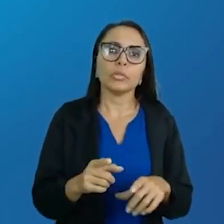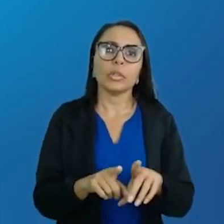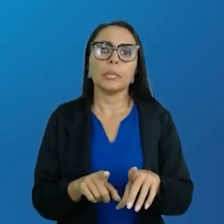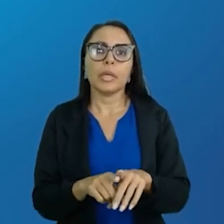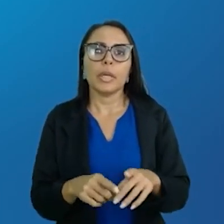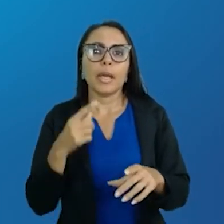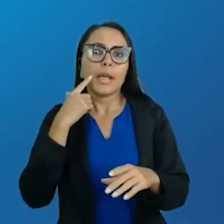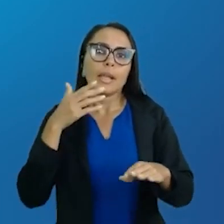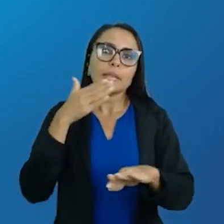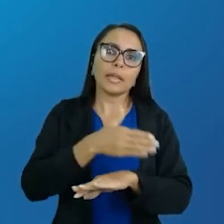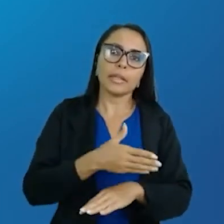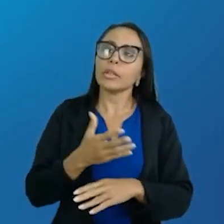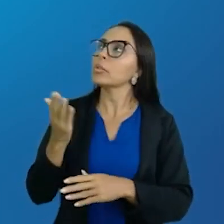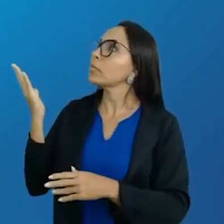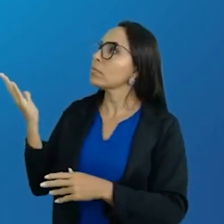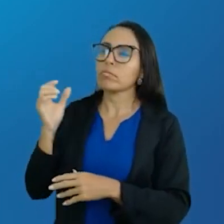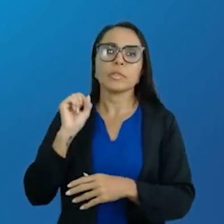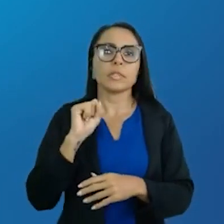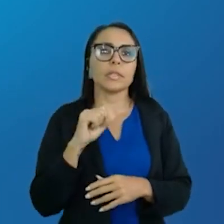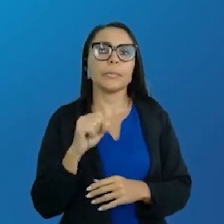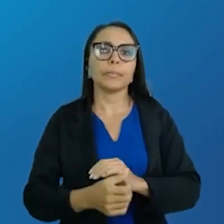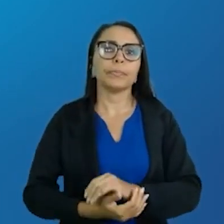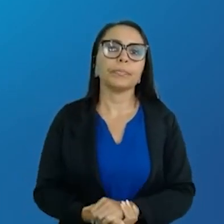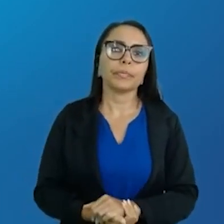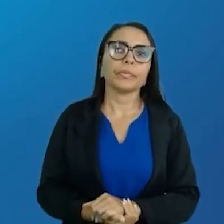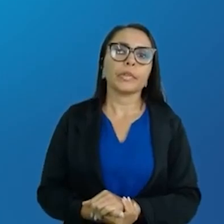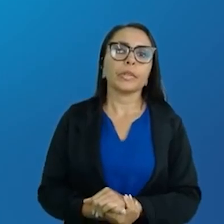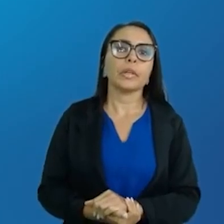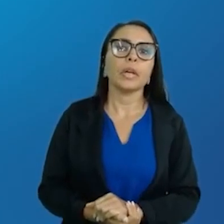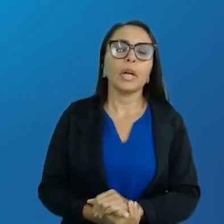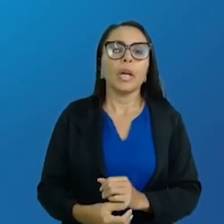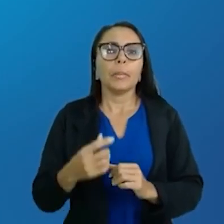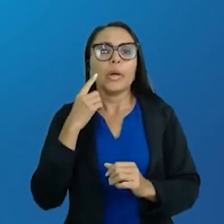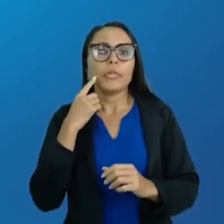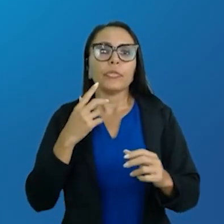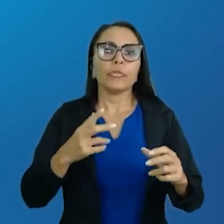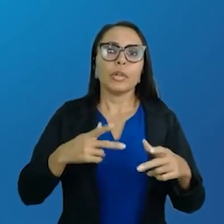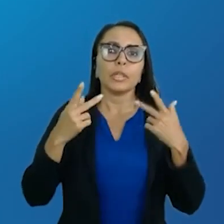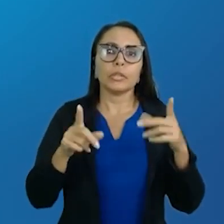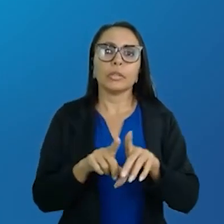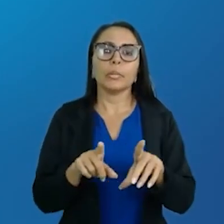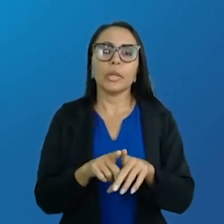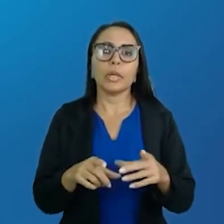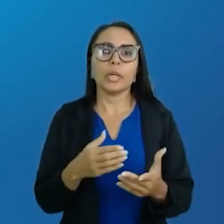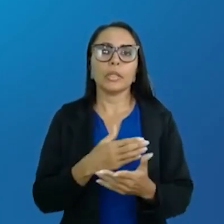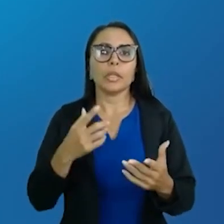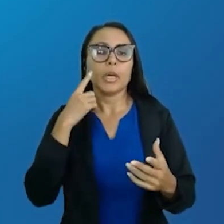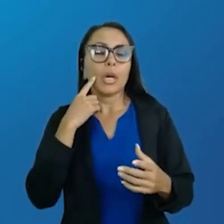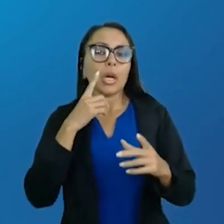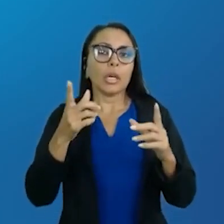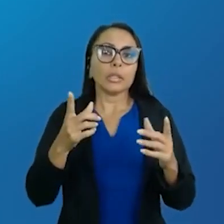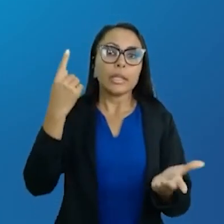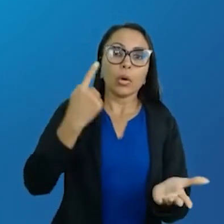está dentro da pregnância. Então, por isso a divisão entre 7 ou 8. Mas, falando sobre a unidade, ela pode ser traduzida por um elemento identificado de acordo com suas